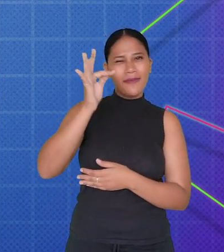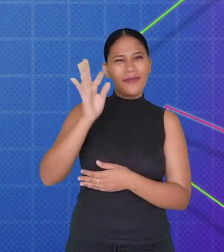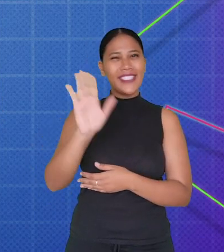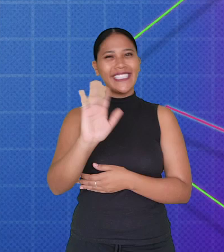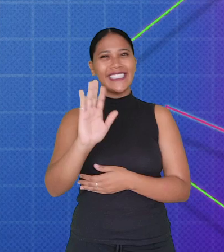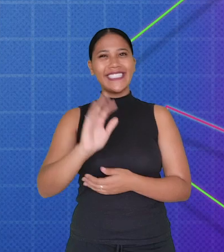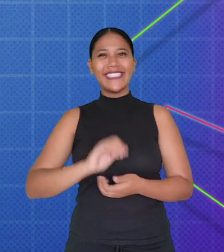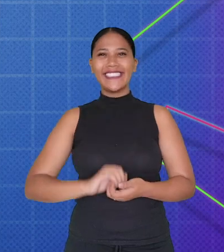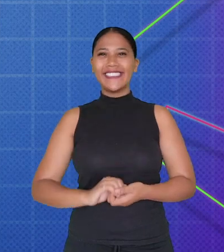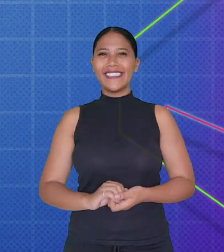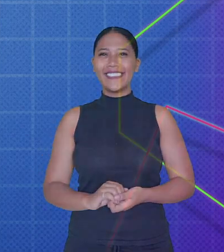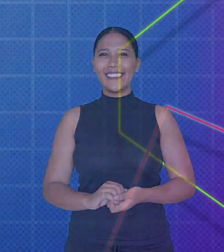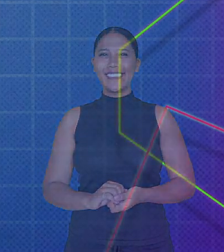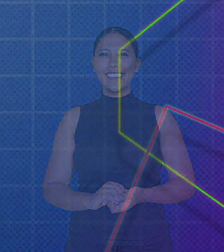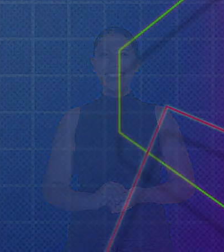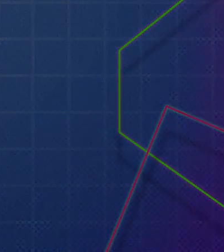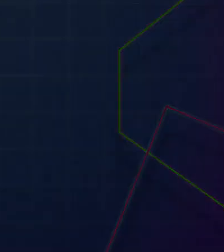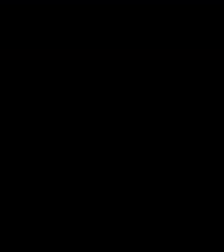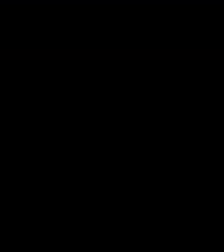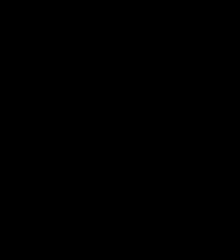e até logo